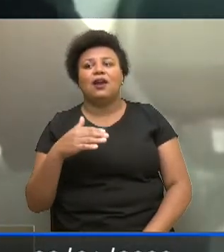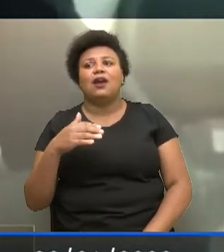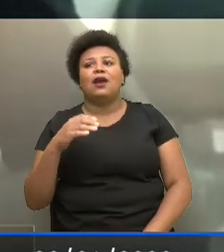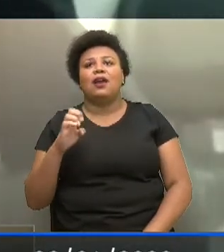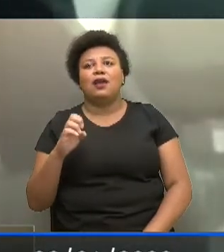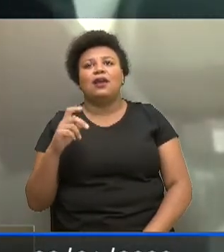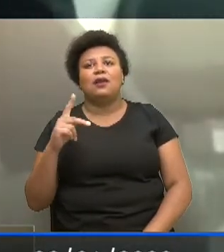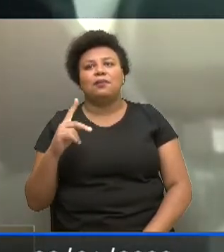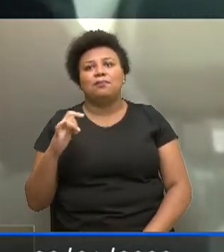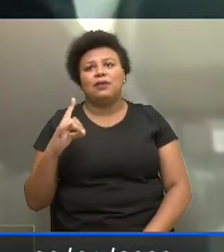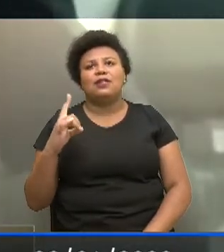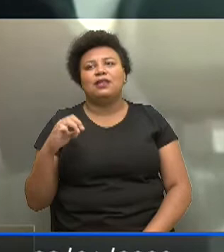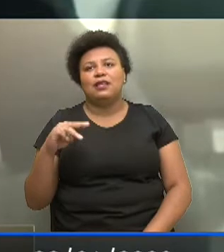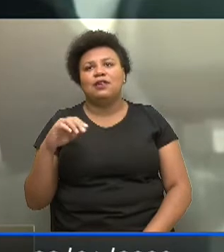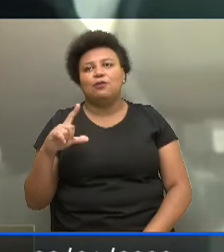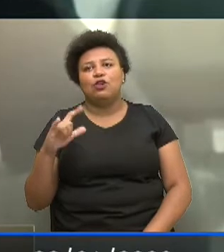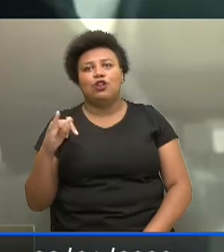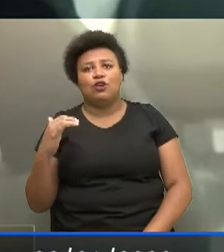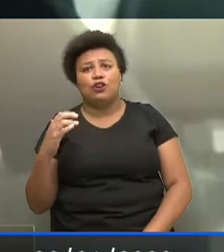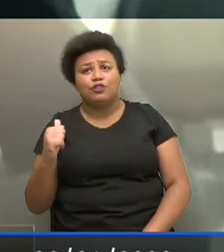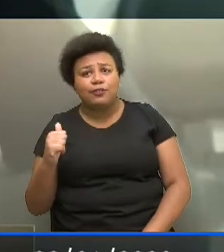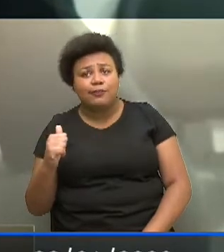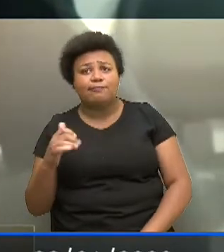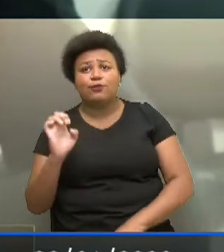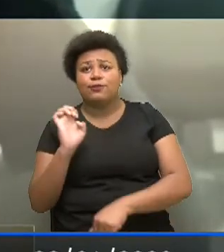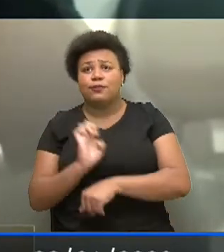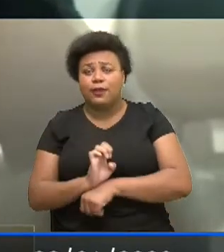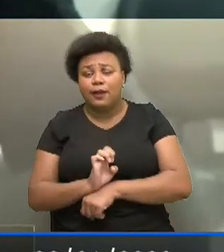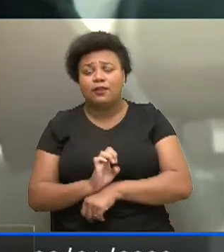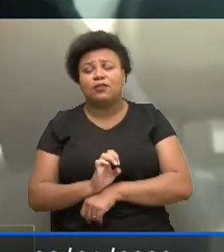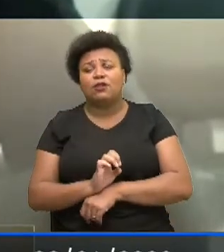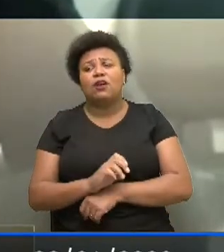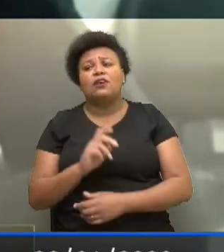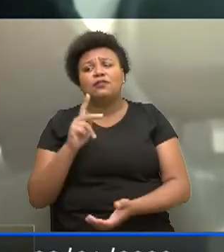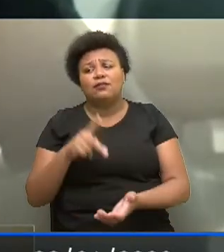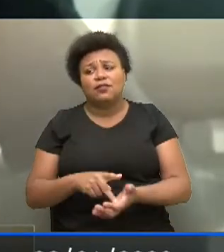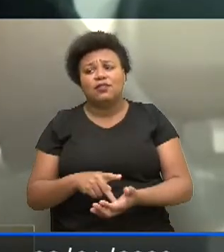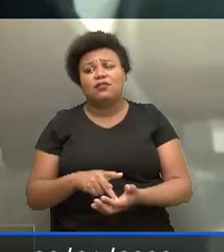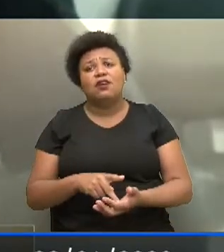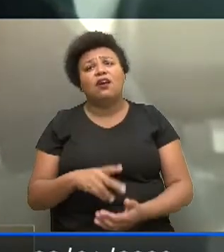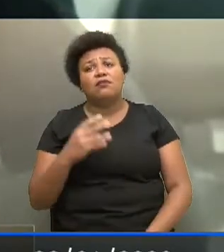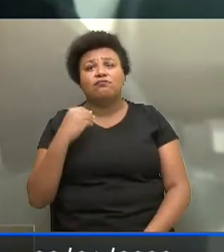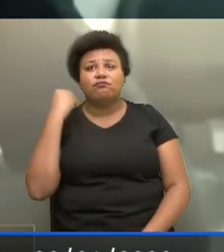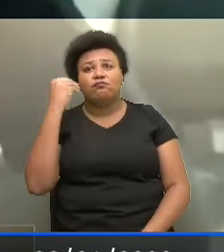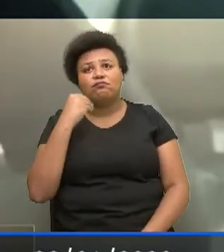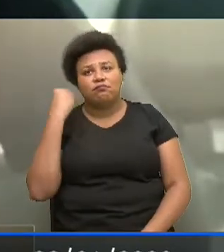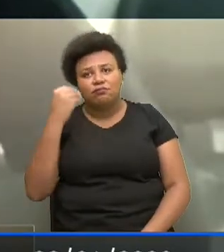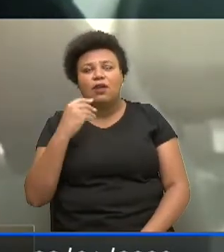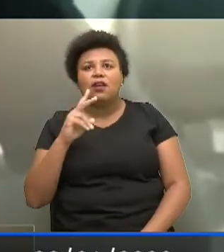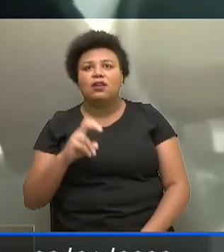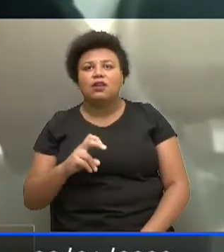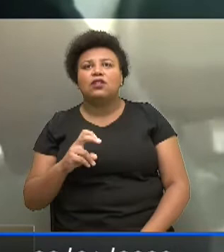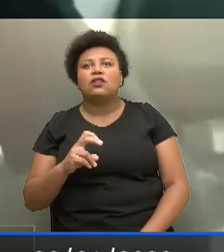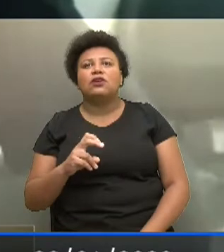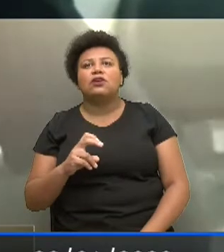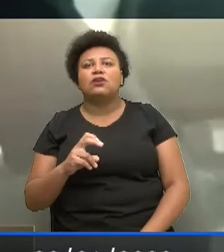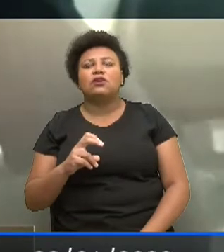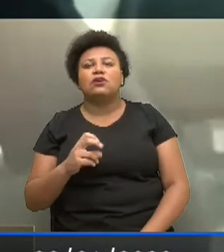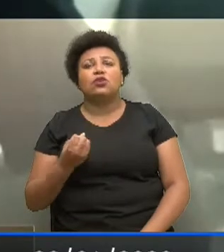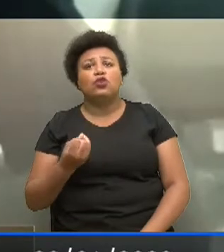Saúde, da Secretaria de Estado. E realmente a gente está vivenciando hoje uma situação de inúmeros surtos,